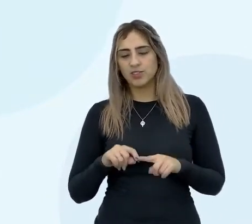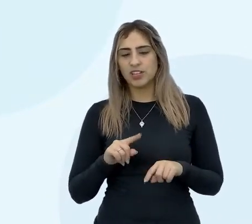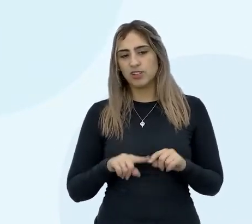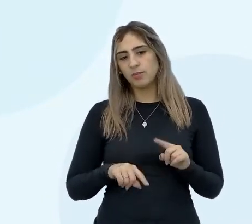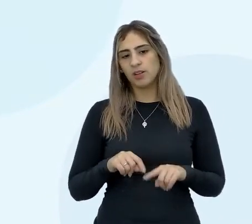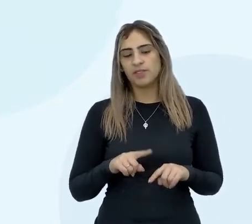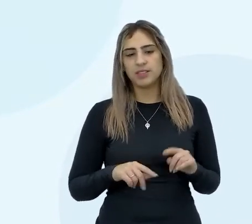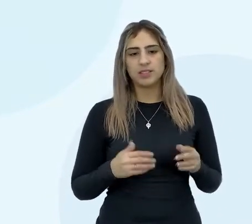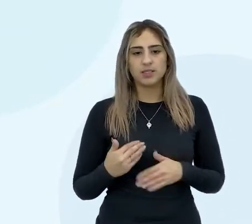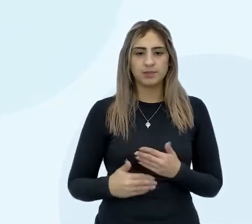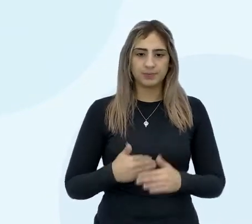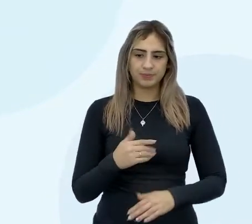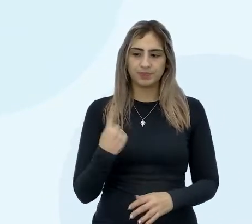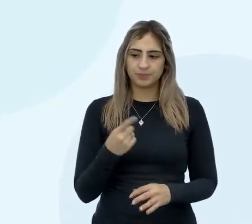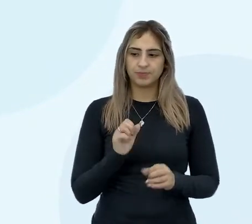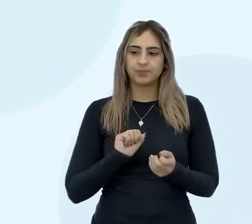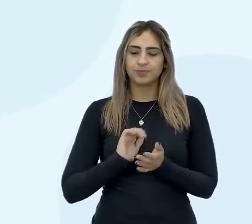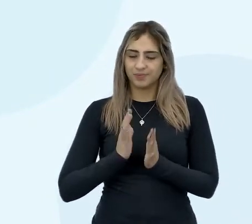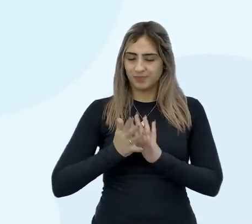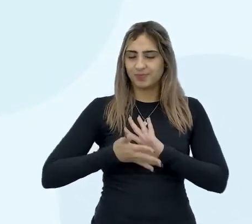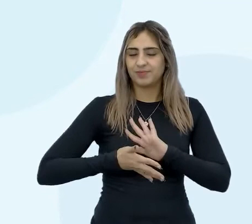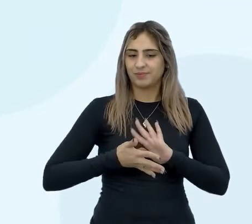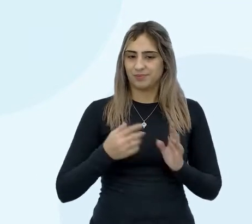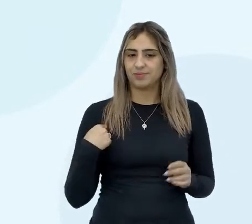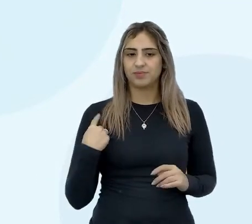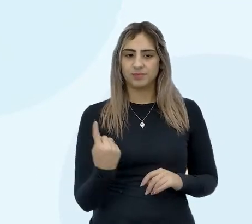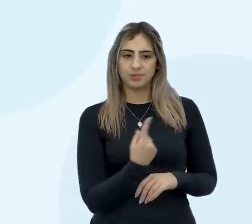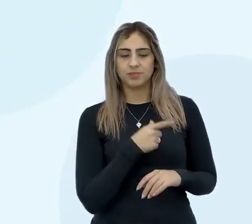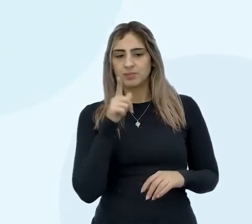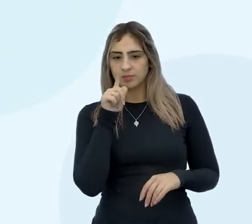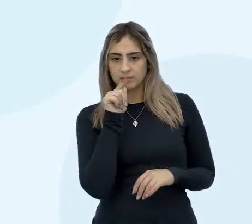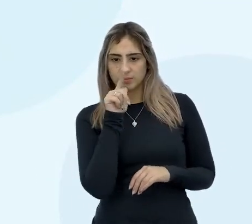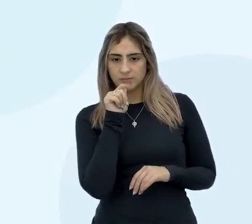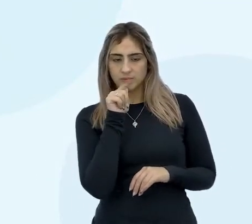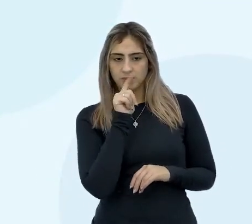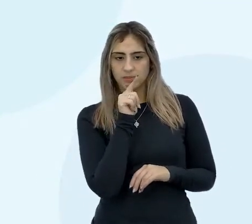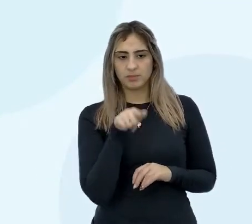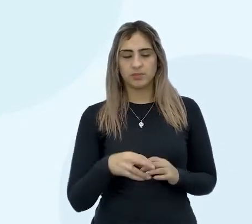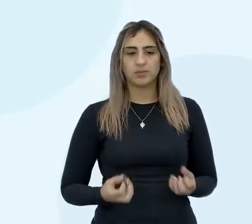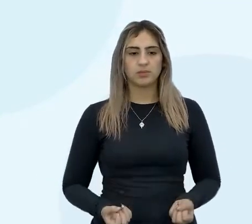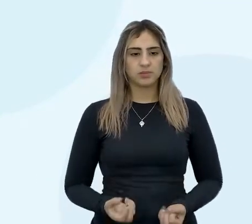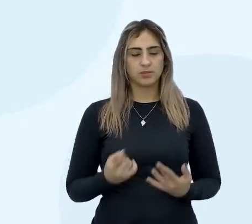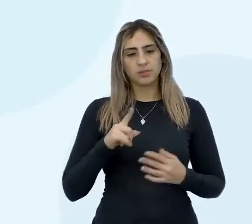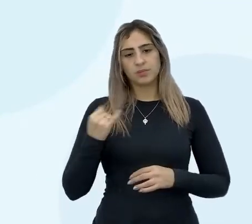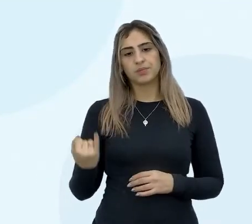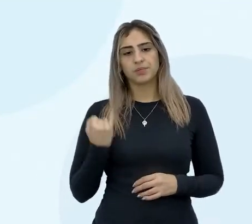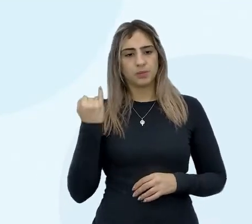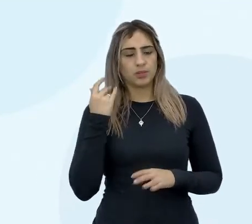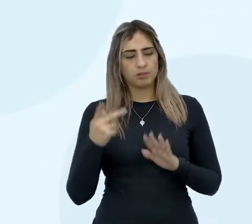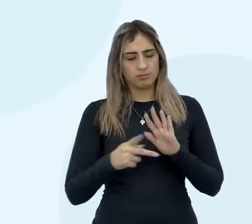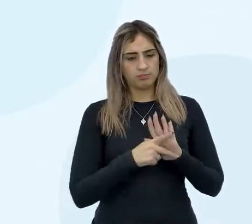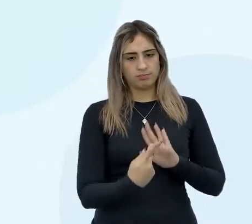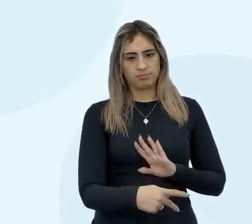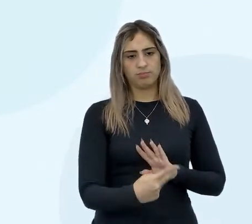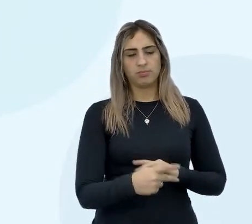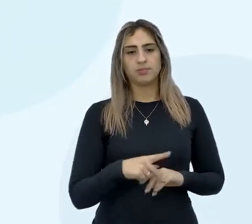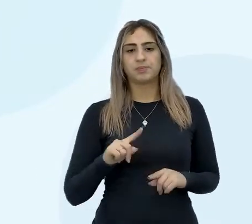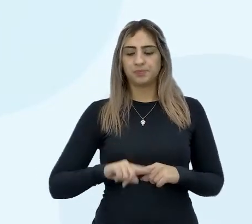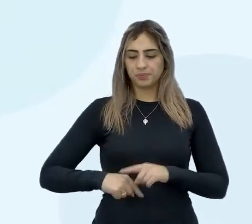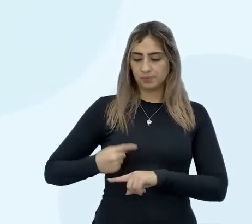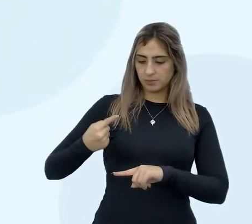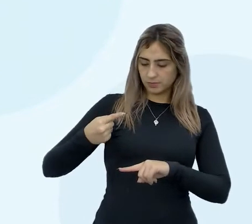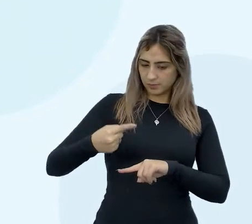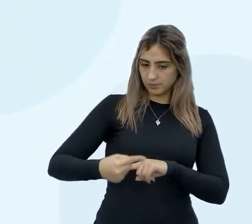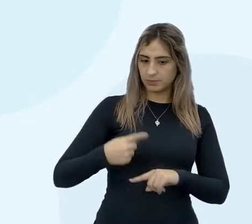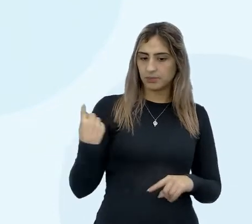para introduzir ações que vão falar sobre a água aí no solo e a importância dela, porque aí no